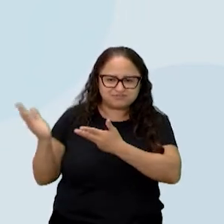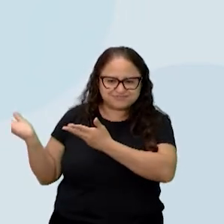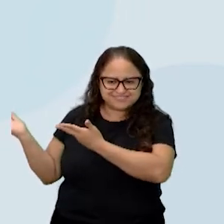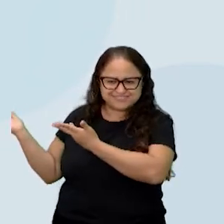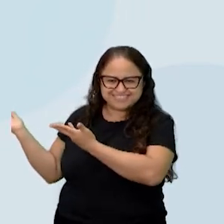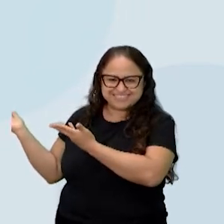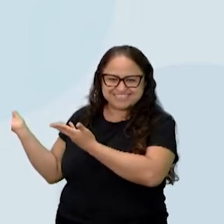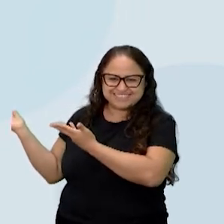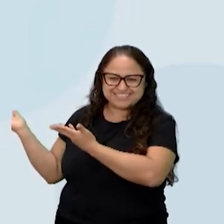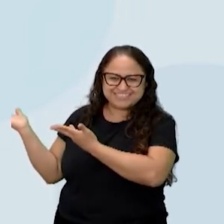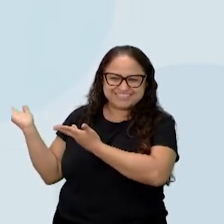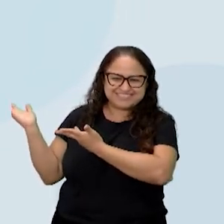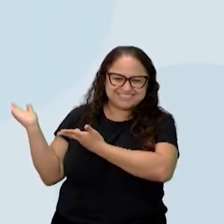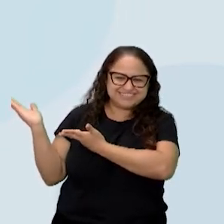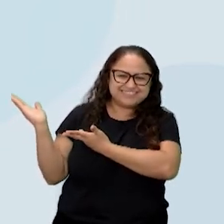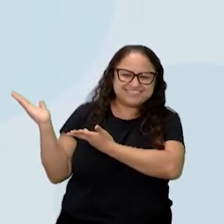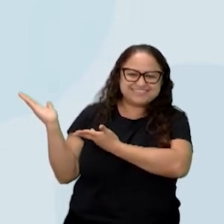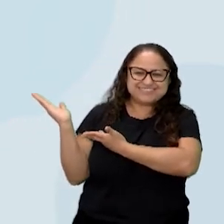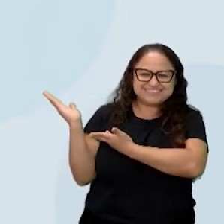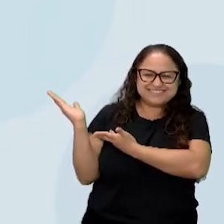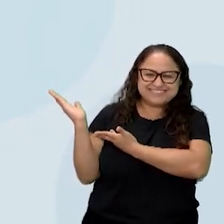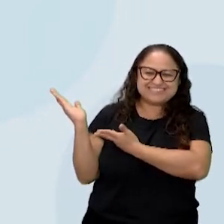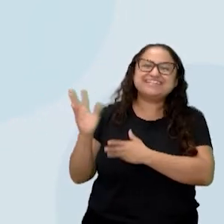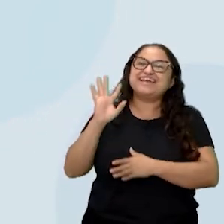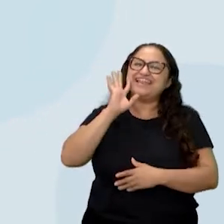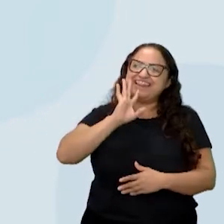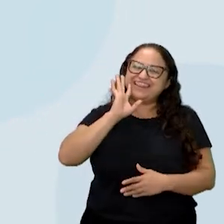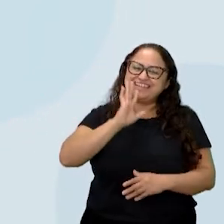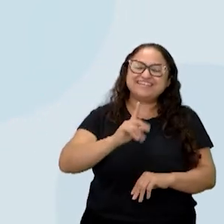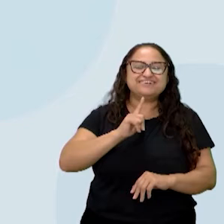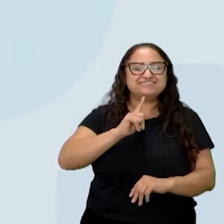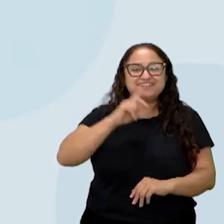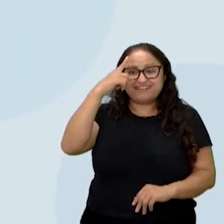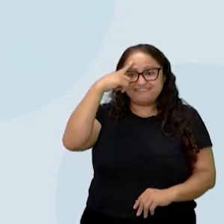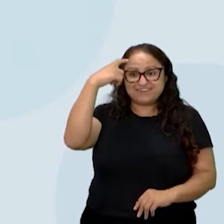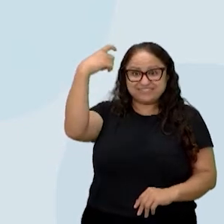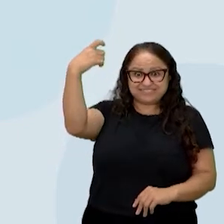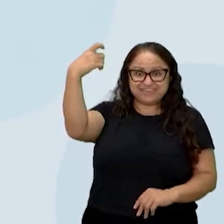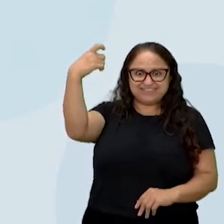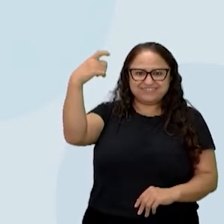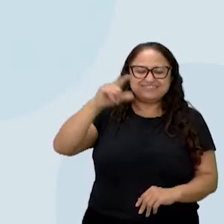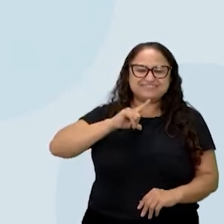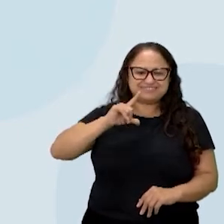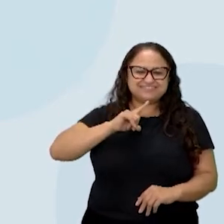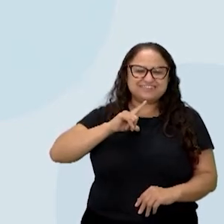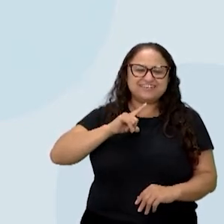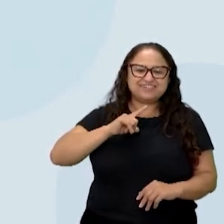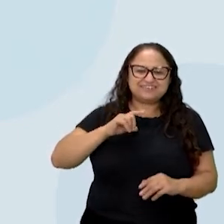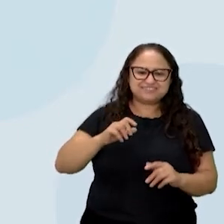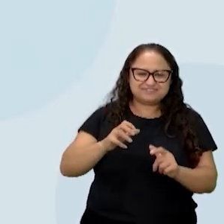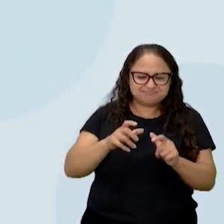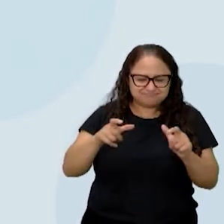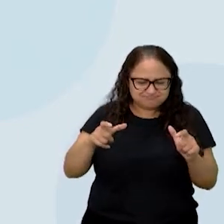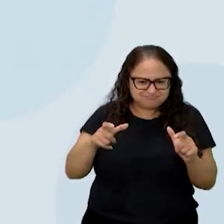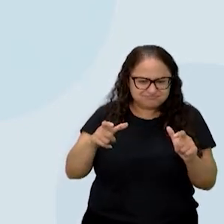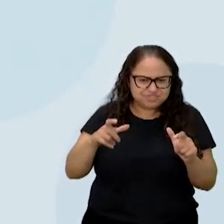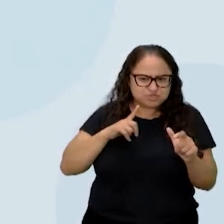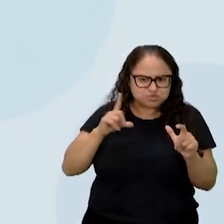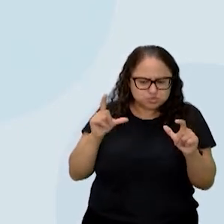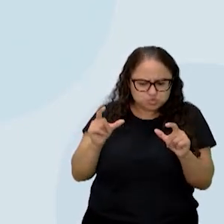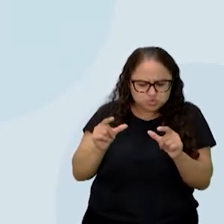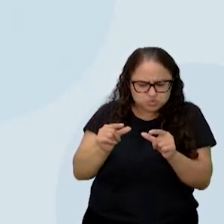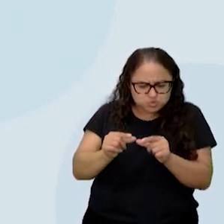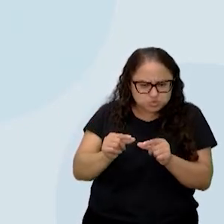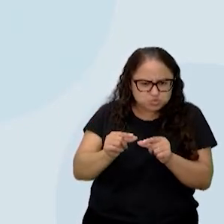olha que bonitinho aqui embaixo. Olha, aqui tá uma escala para você ter uma ideia do tamanho, né, Pri? Tá vendo? Nossa, olha só, então eles são super